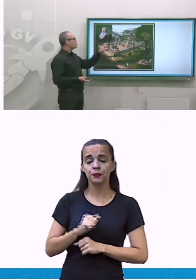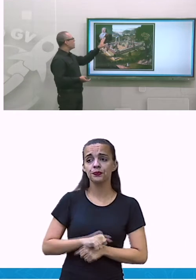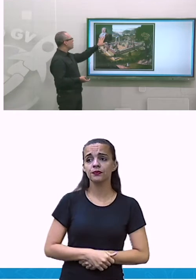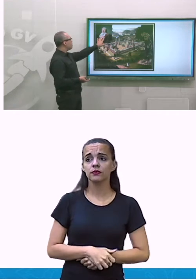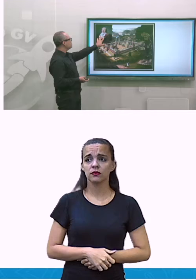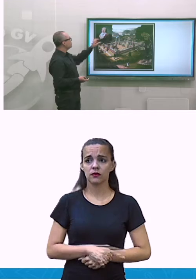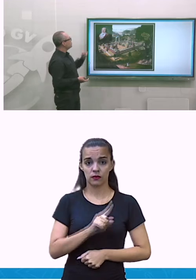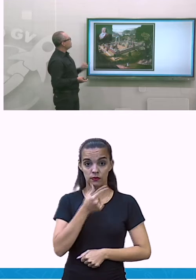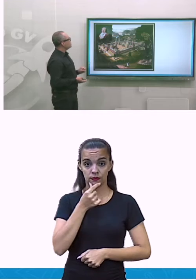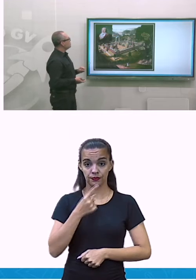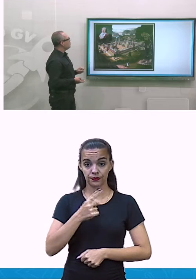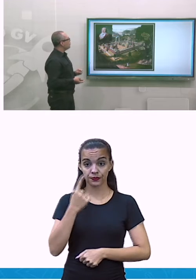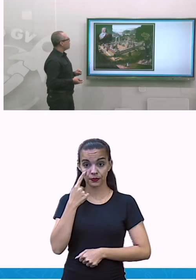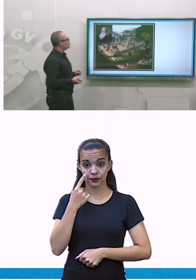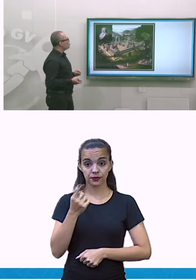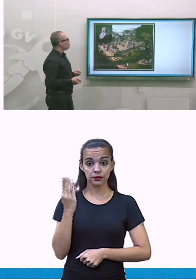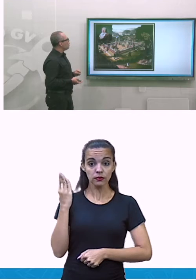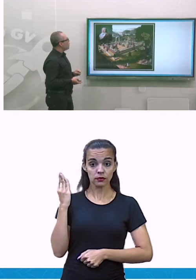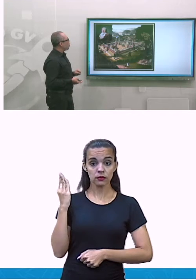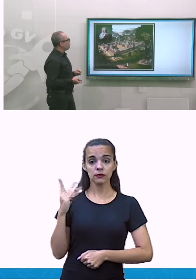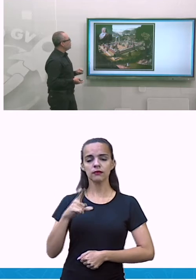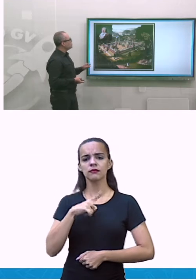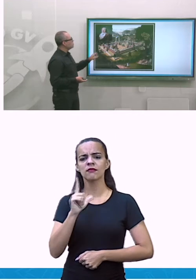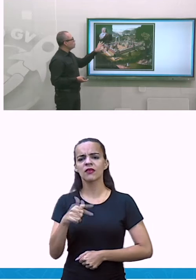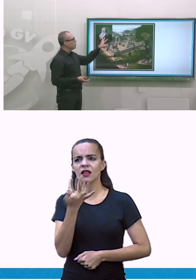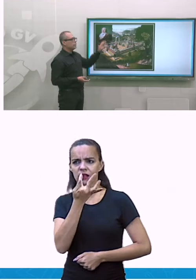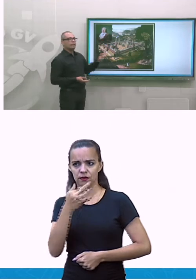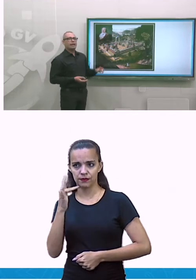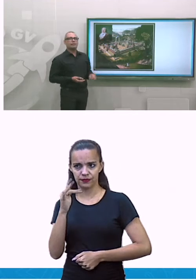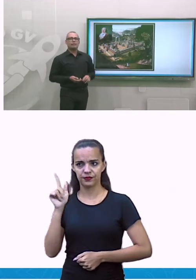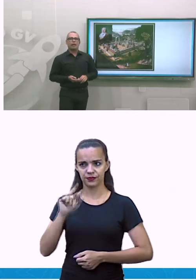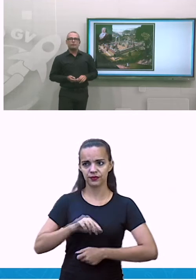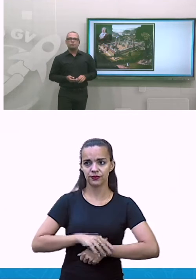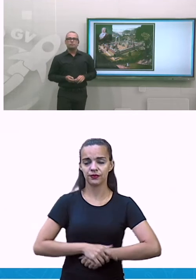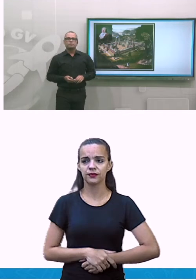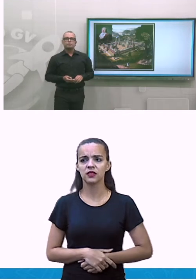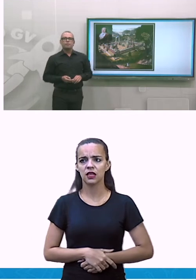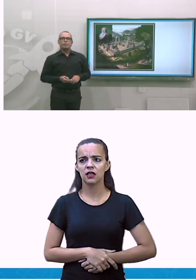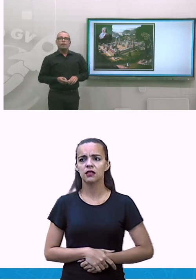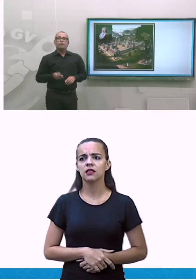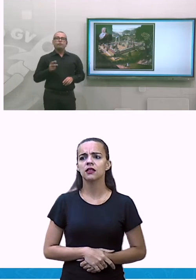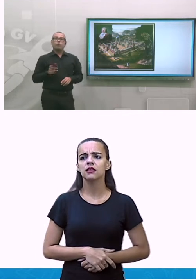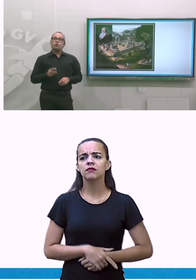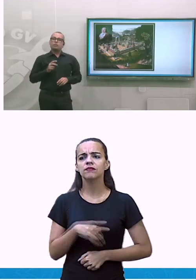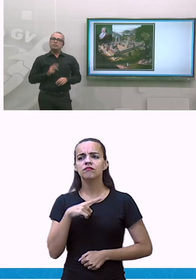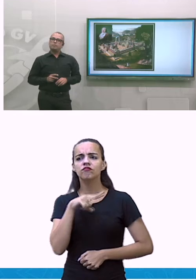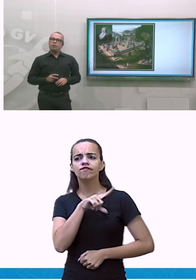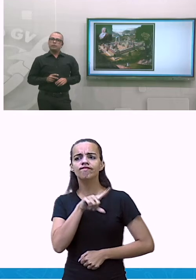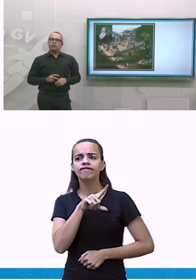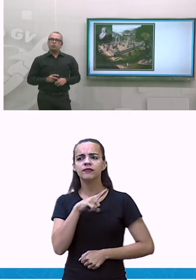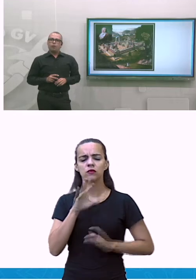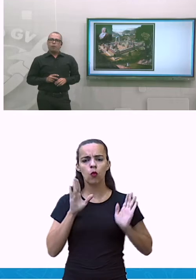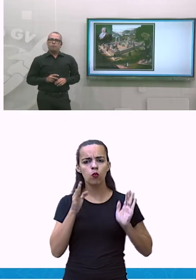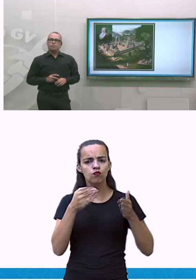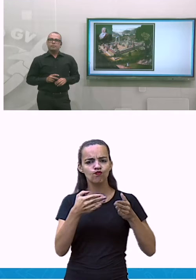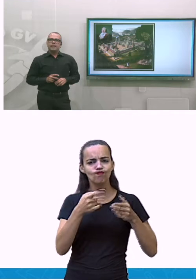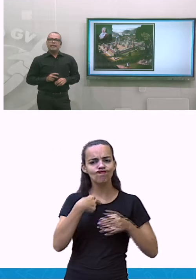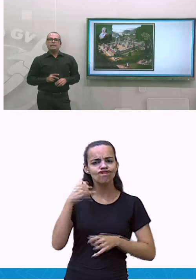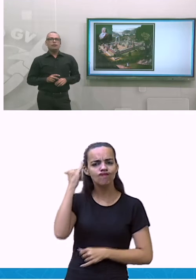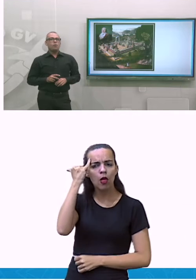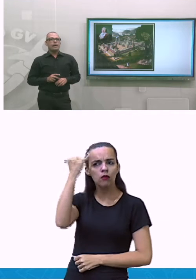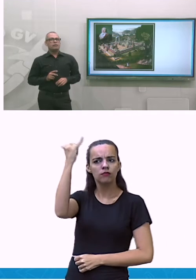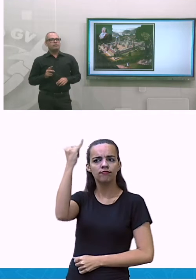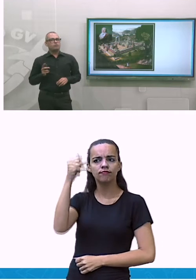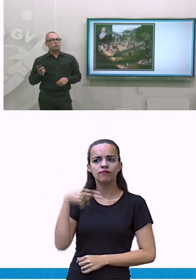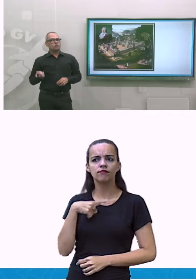Saint-Simon, que é esse simpático homenzinho aqui retratado. Foi seu principal intelectual.